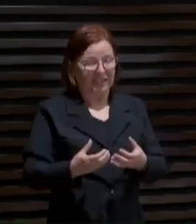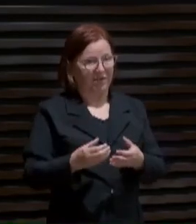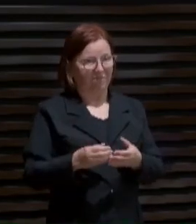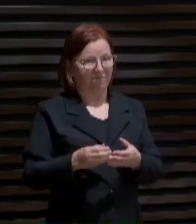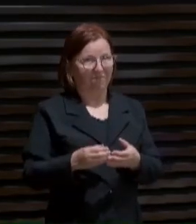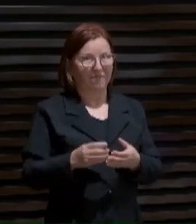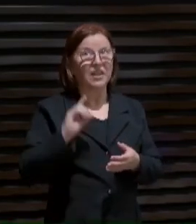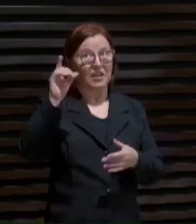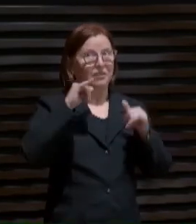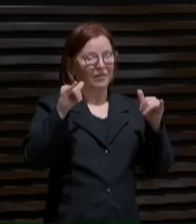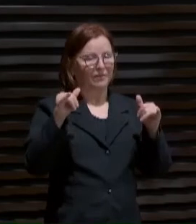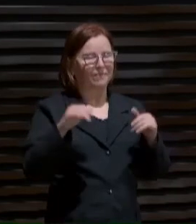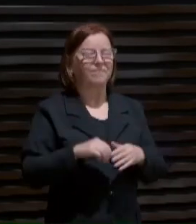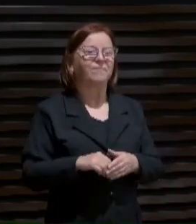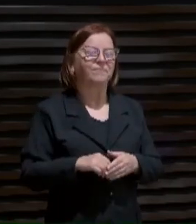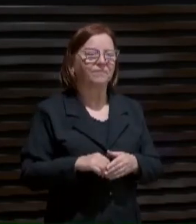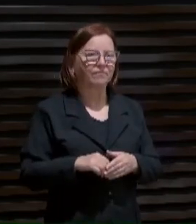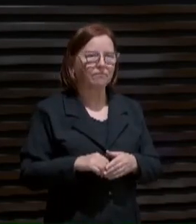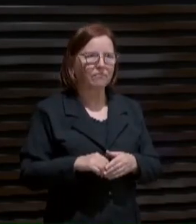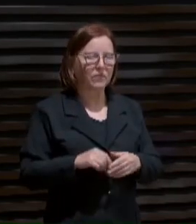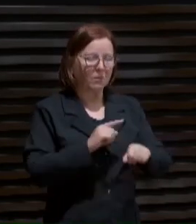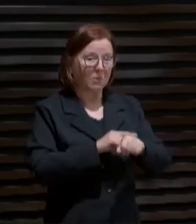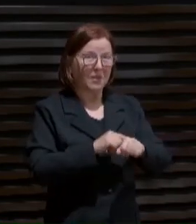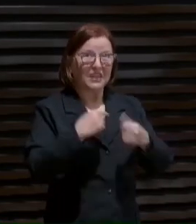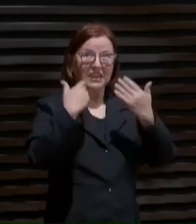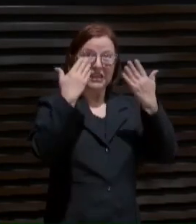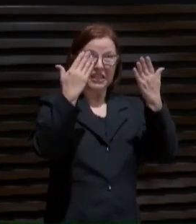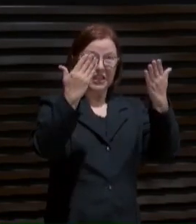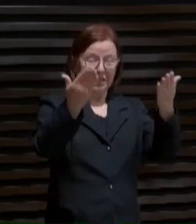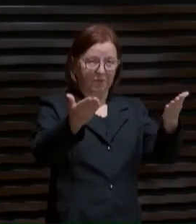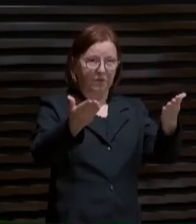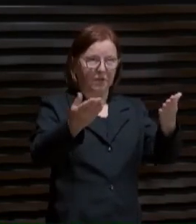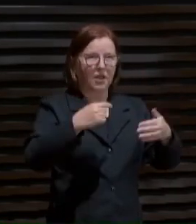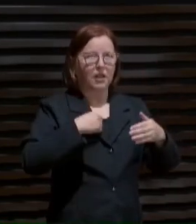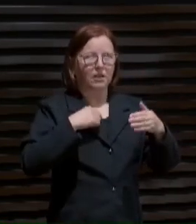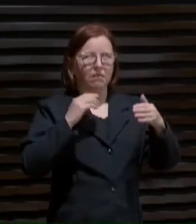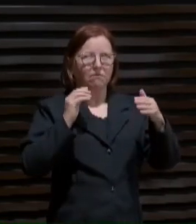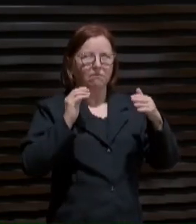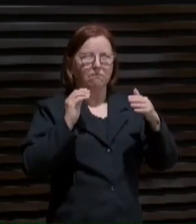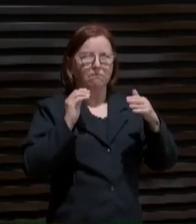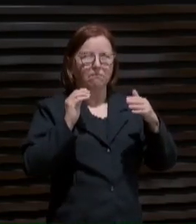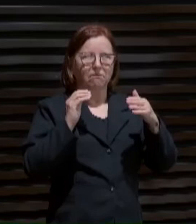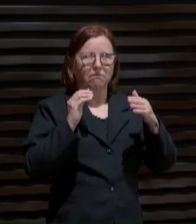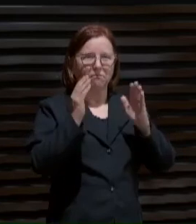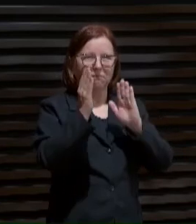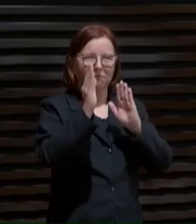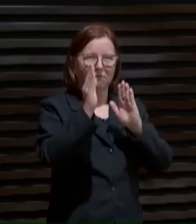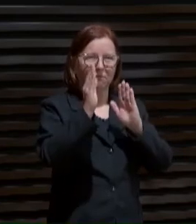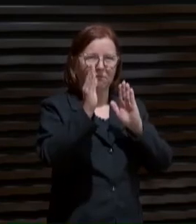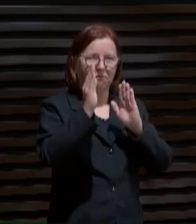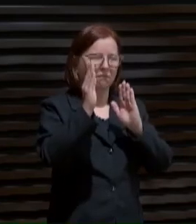quero que quando estendeis as mãos escondo de vós os olhos sim quando